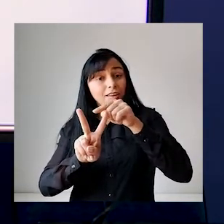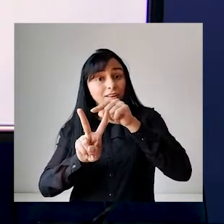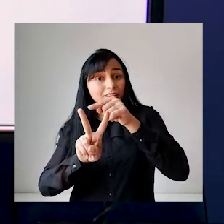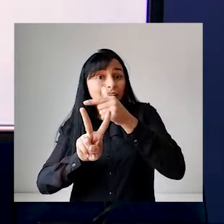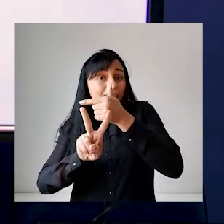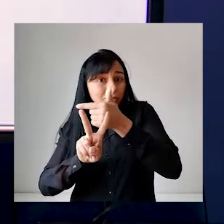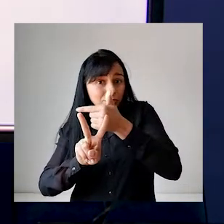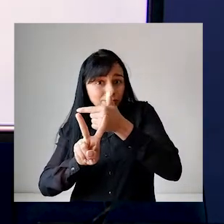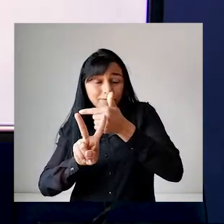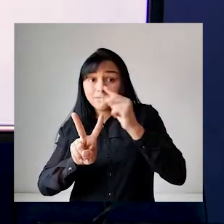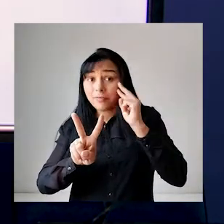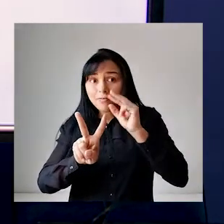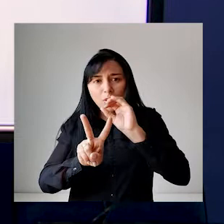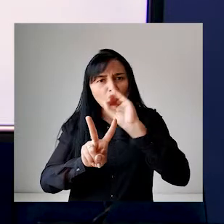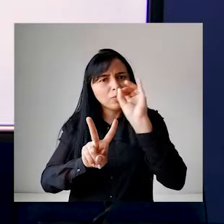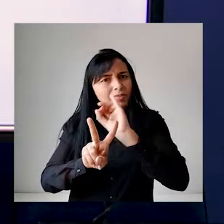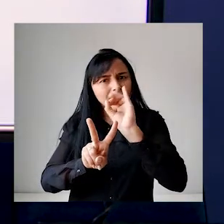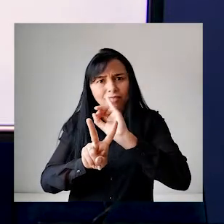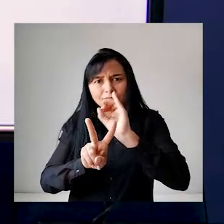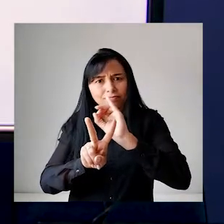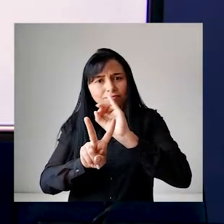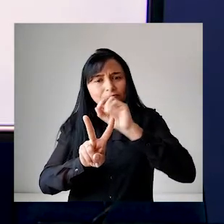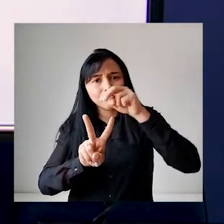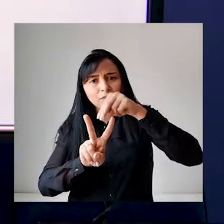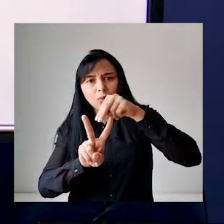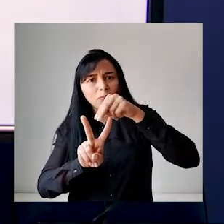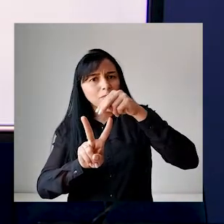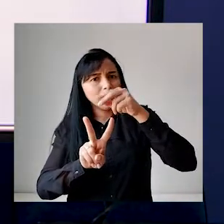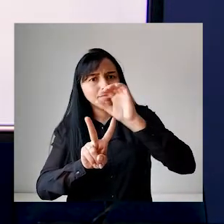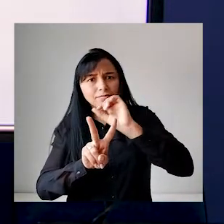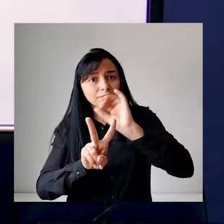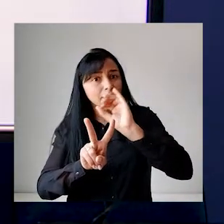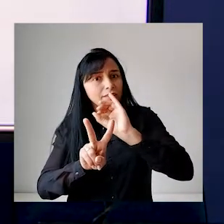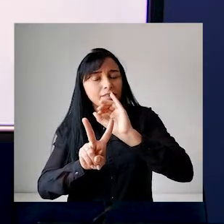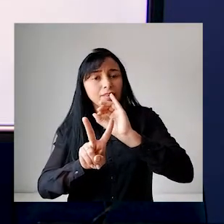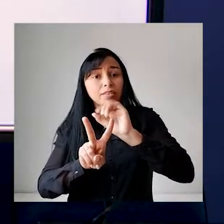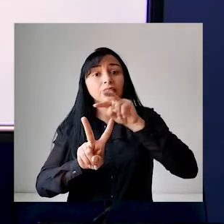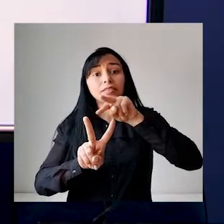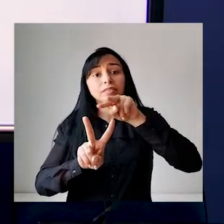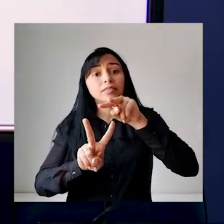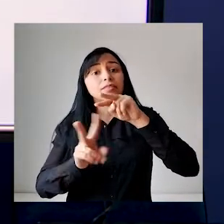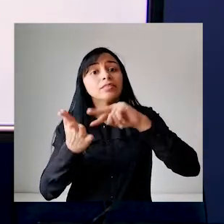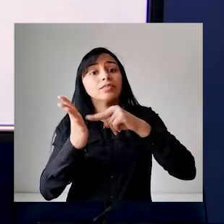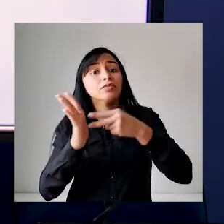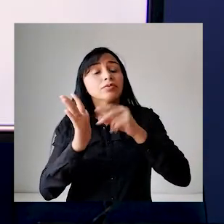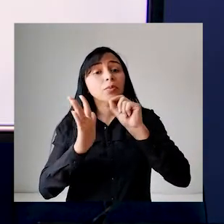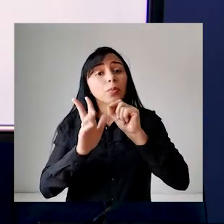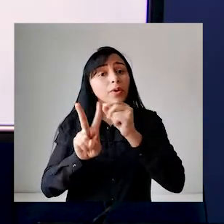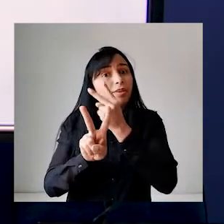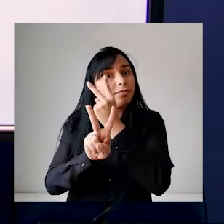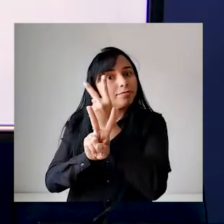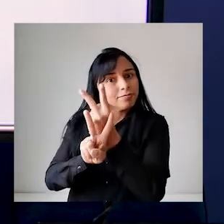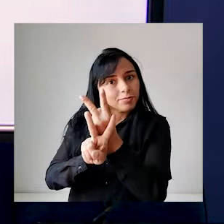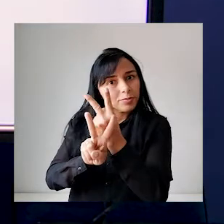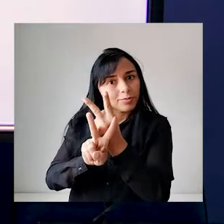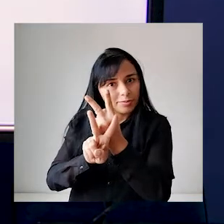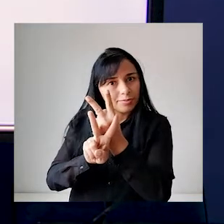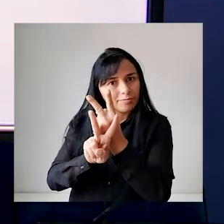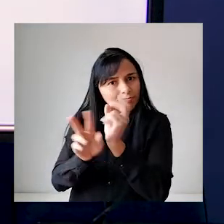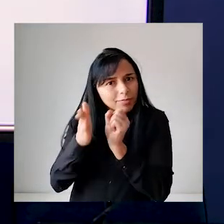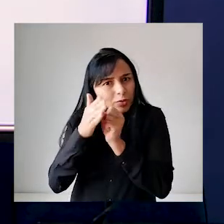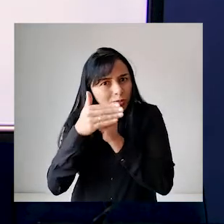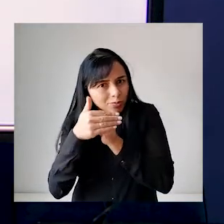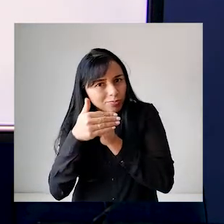observar, aqui não aparece o valor de N. Então, toda vez que esse N não aparece, vai ser considerado o número